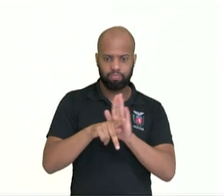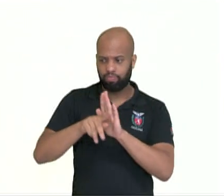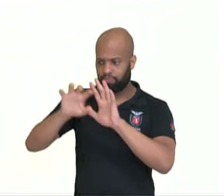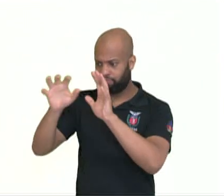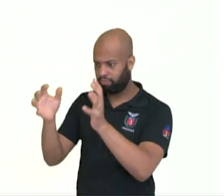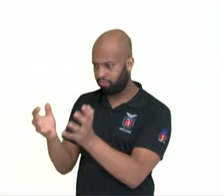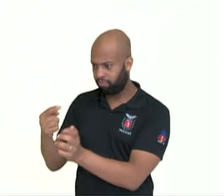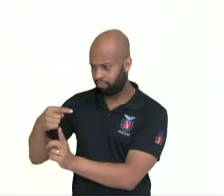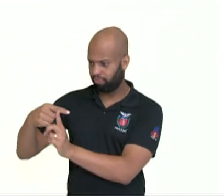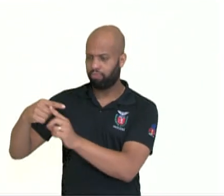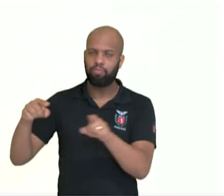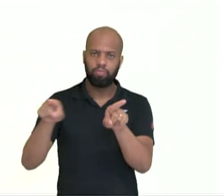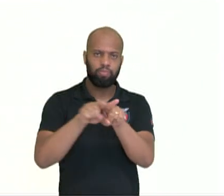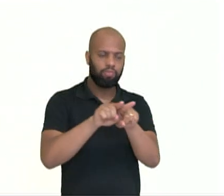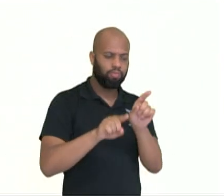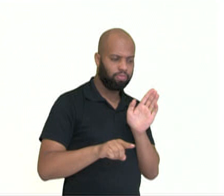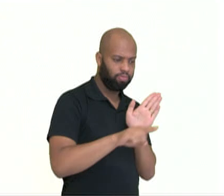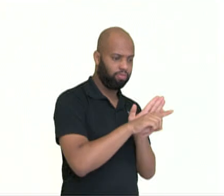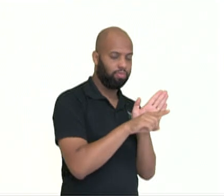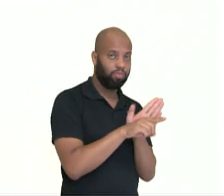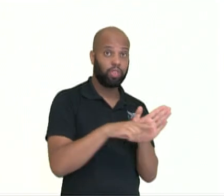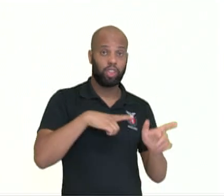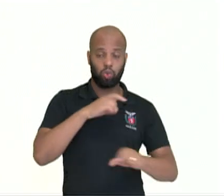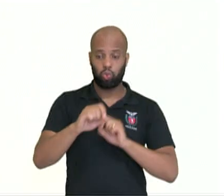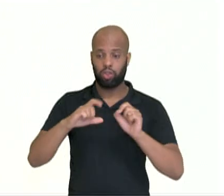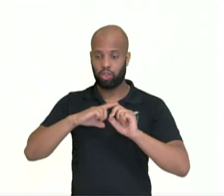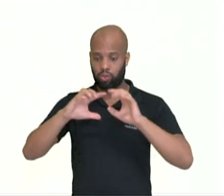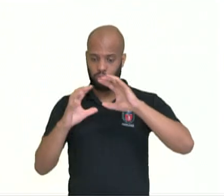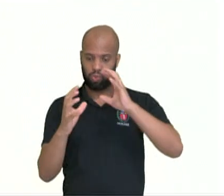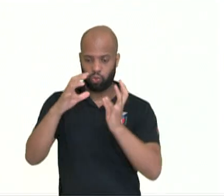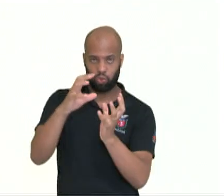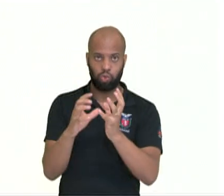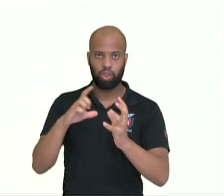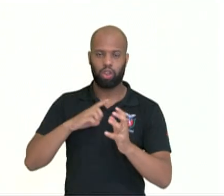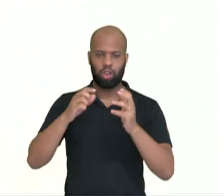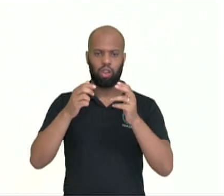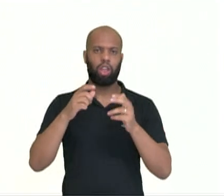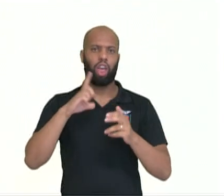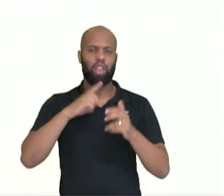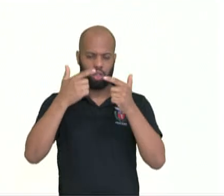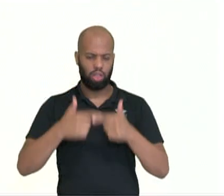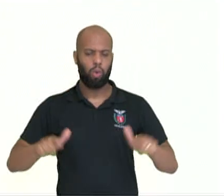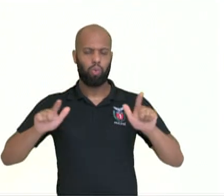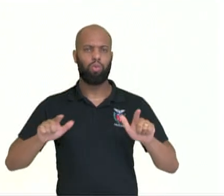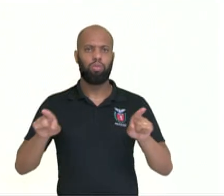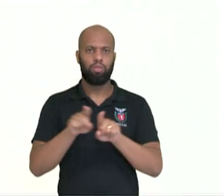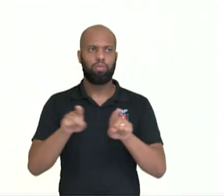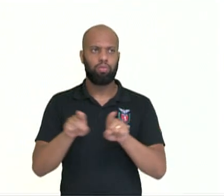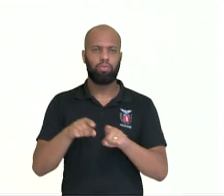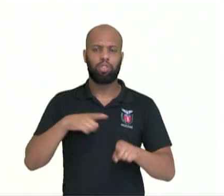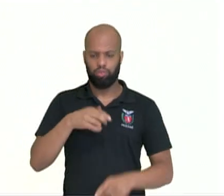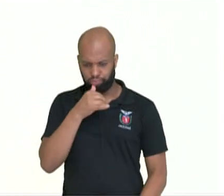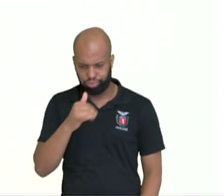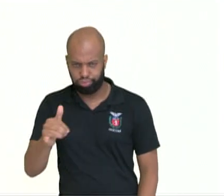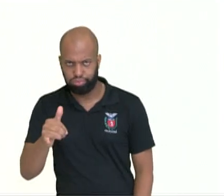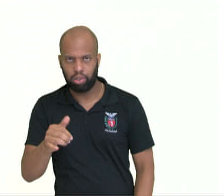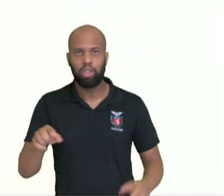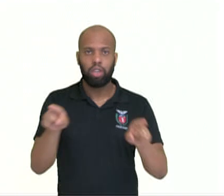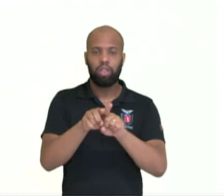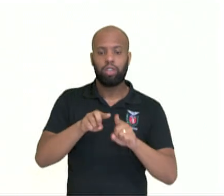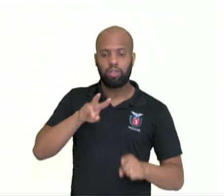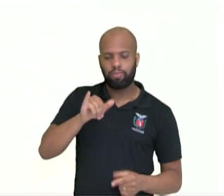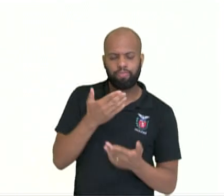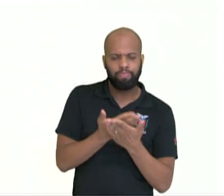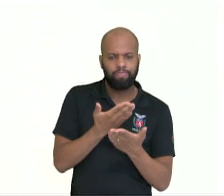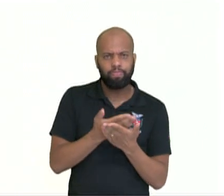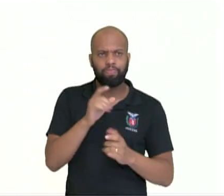Estudar o comportamento da interação elétrica entre corpos neutros e carregados. E conhecer e compreender o comportamento de